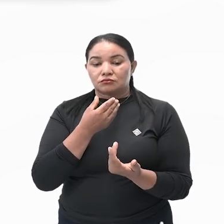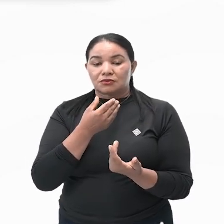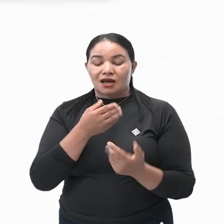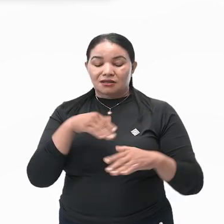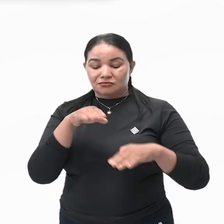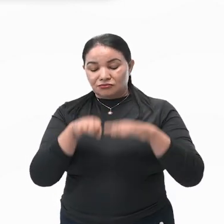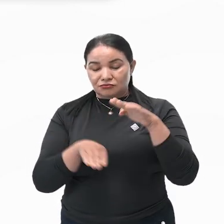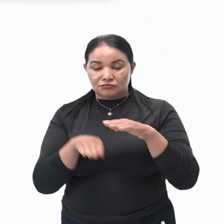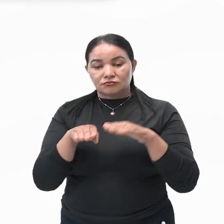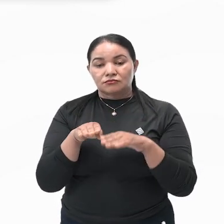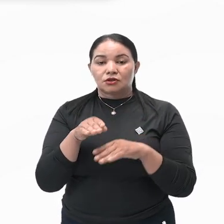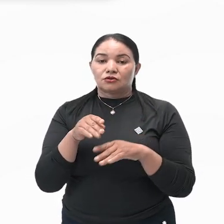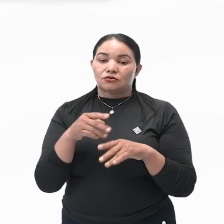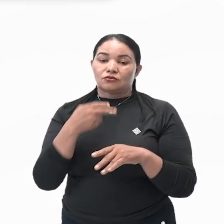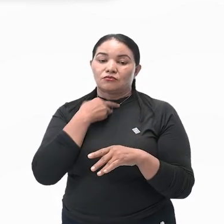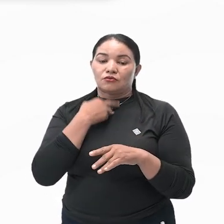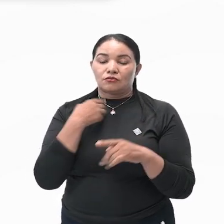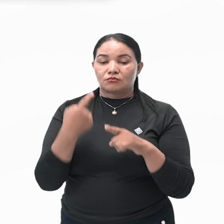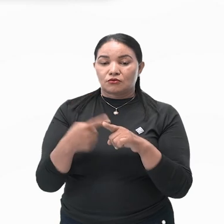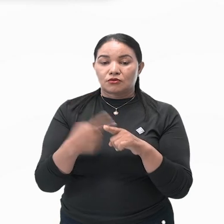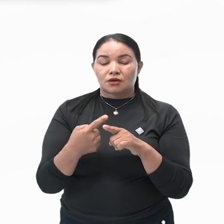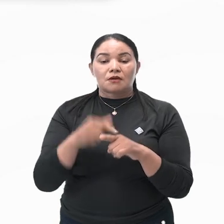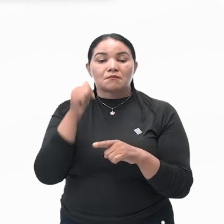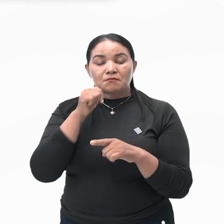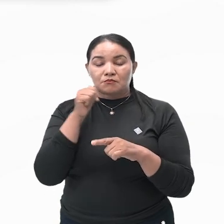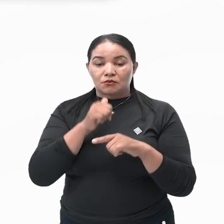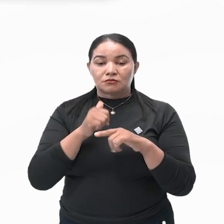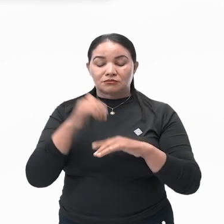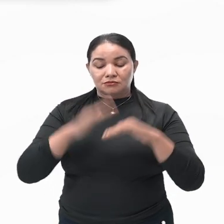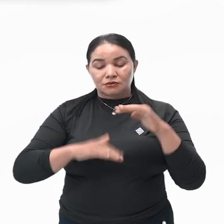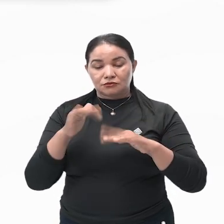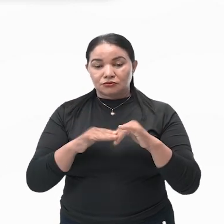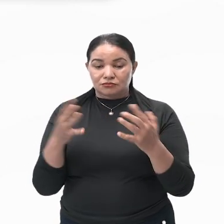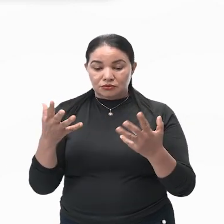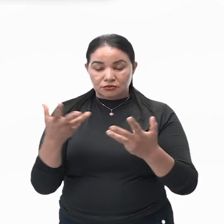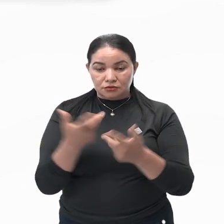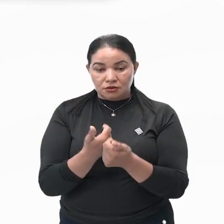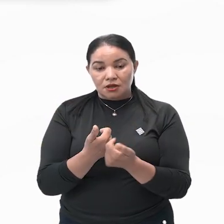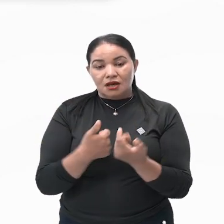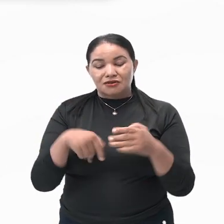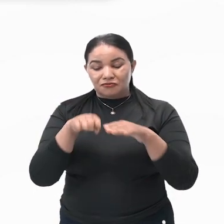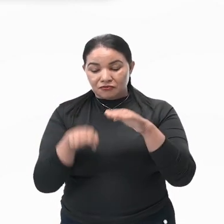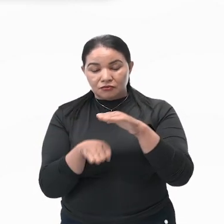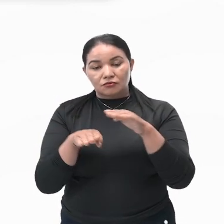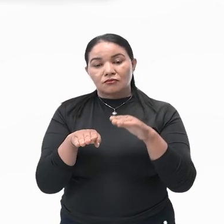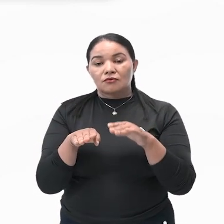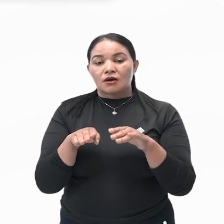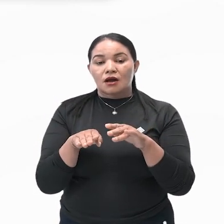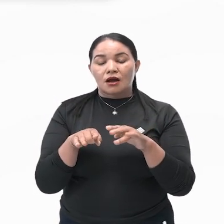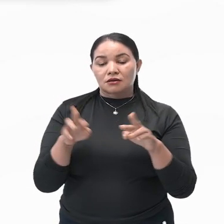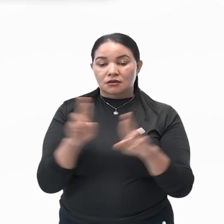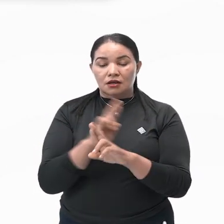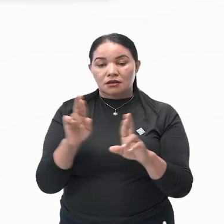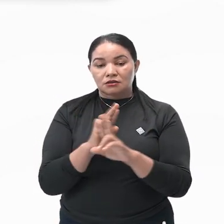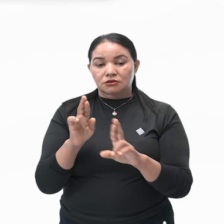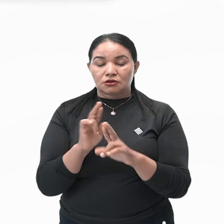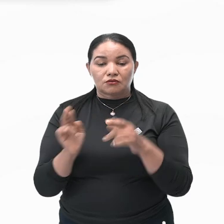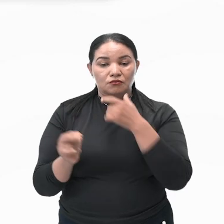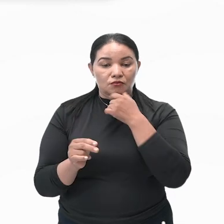numa sociedade onde as mulheres são colocadas ali como inferiores em relação aos homens. Isso é para a gente pensar,